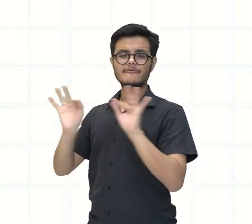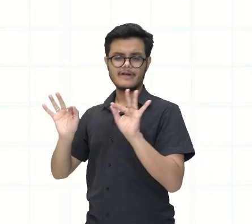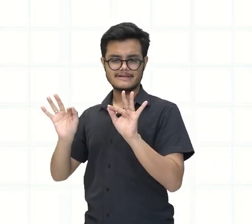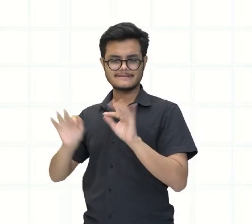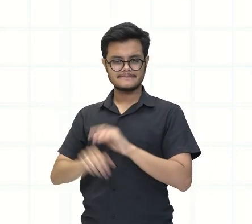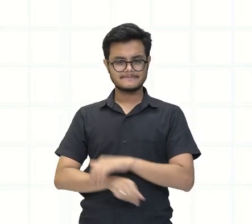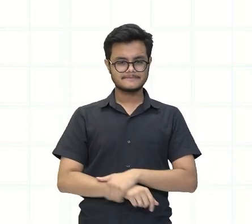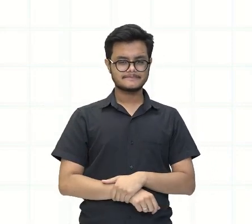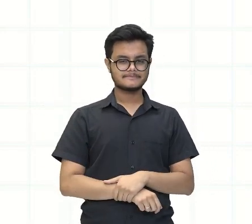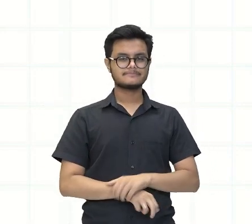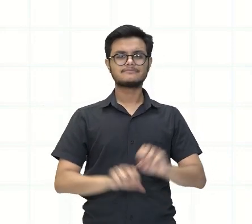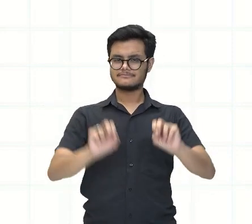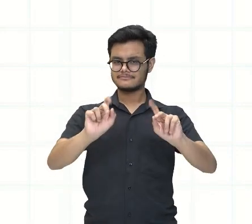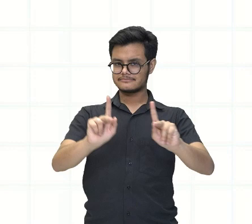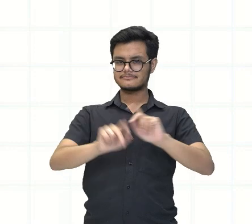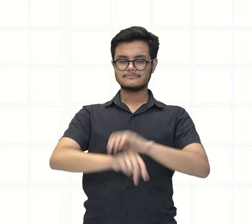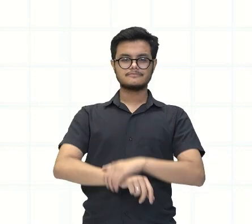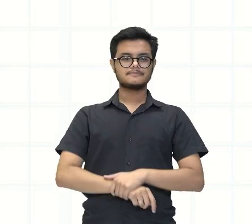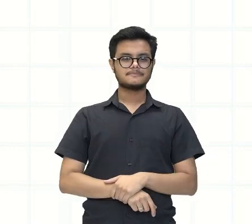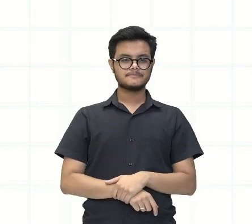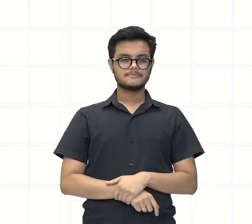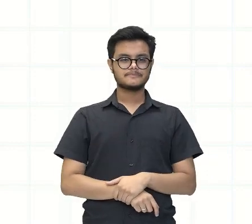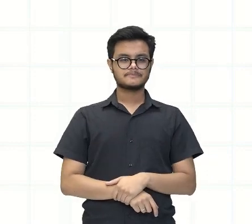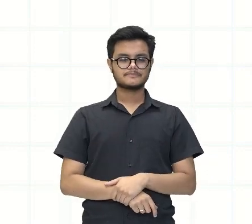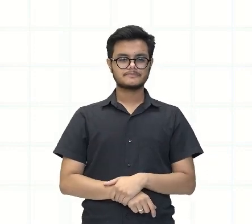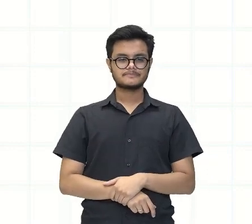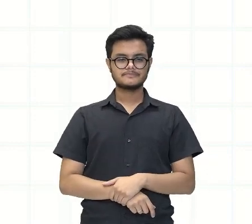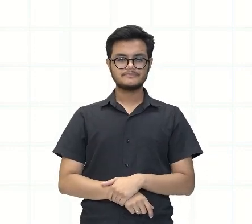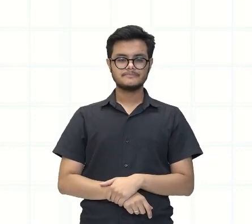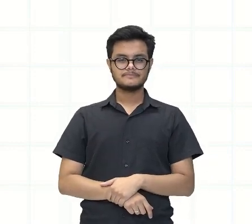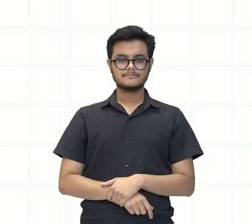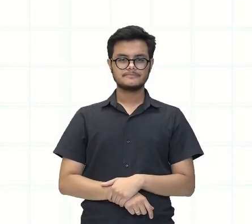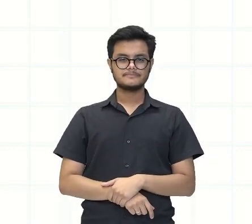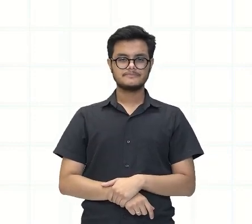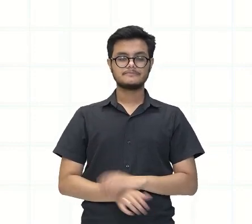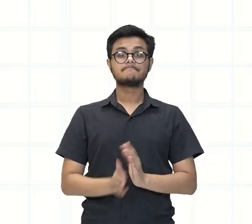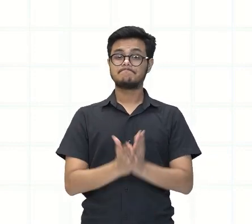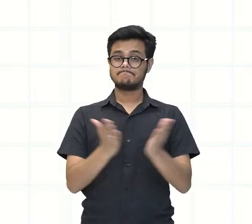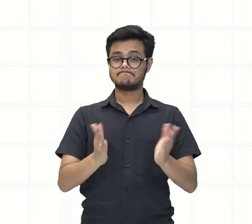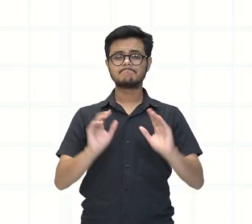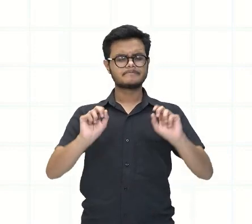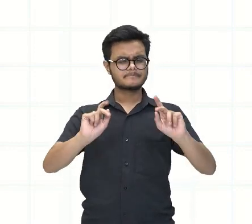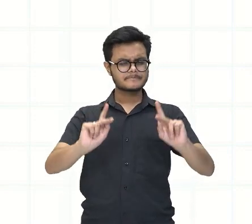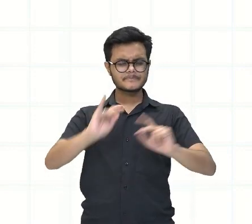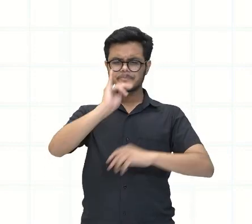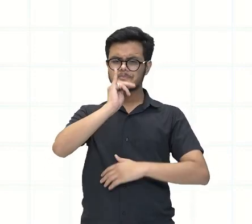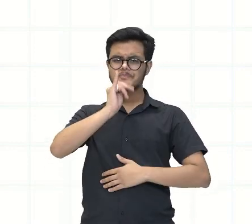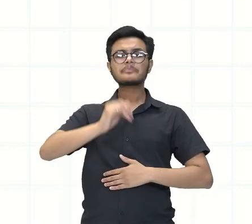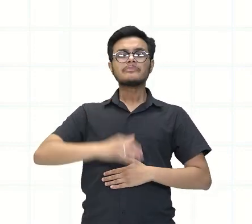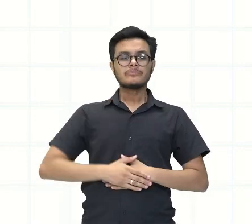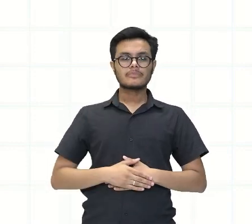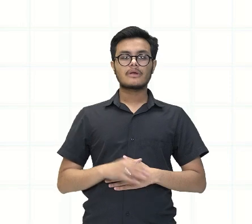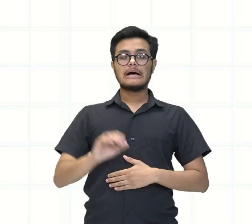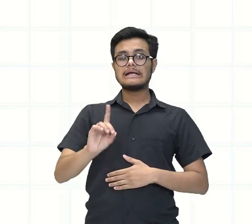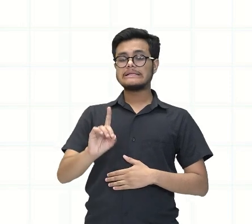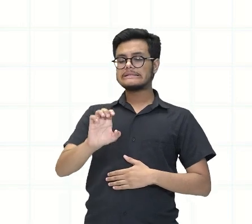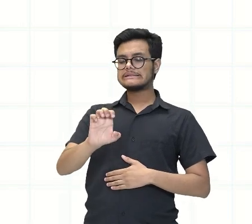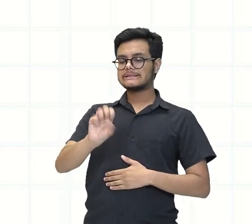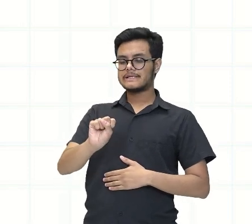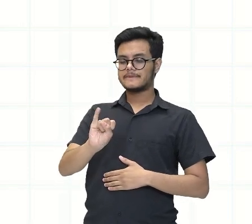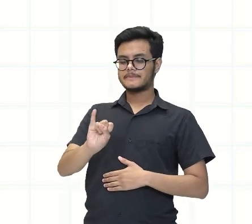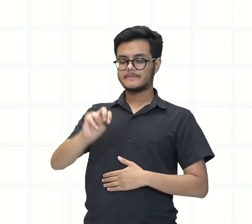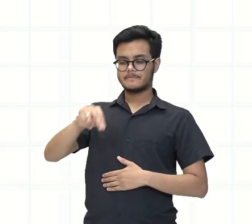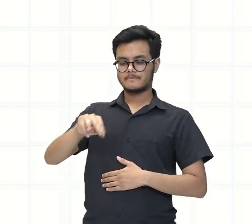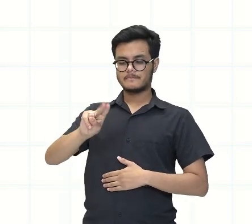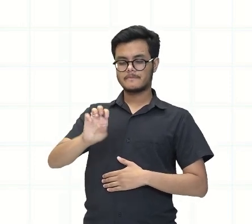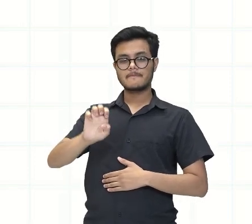exemplo. Cota emergencial. E também a desinência ou morfema número pessoal, né, que a gente já sabe